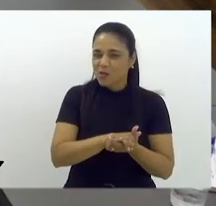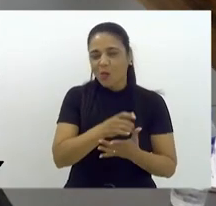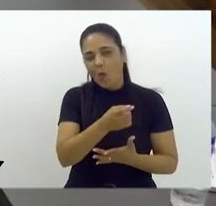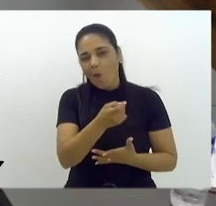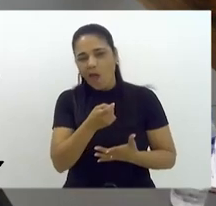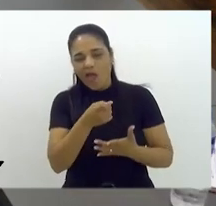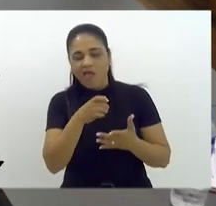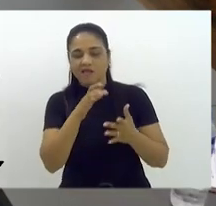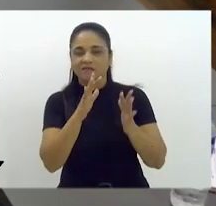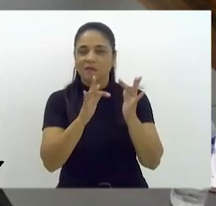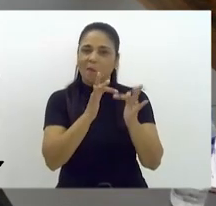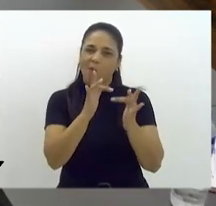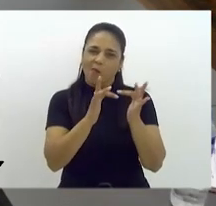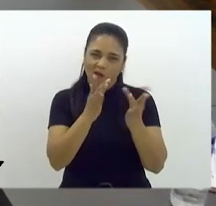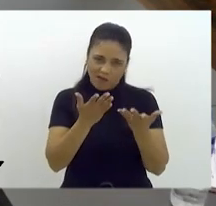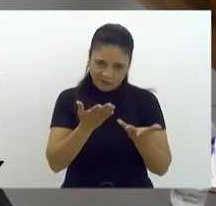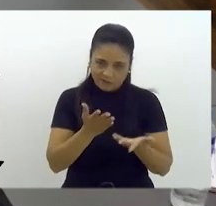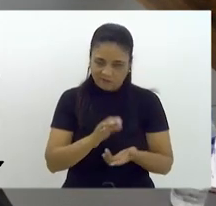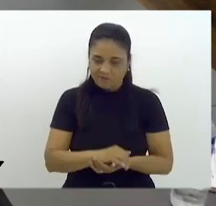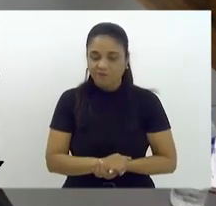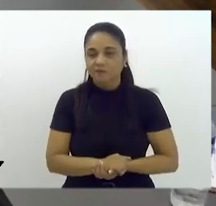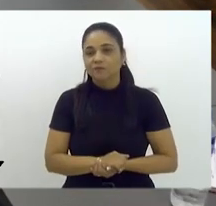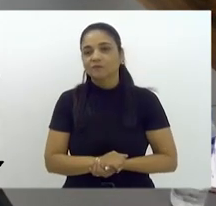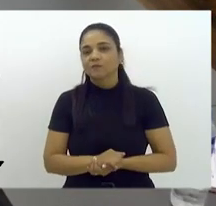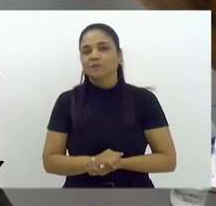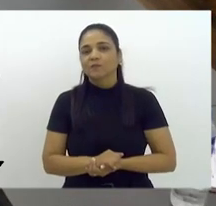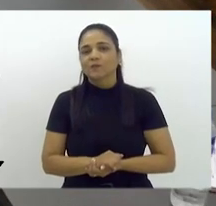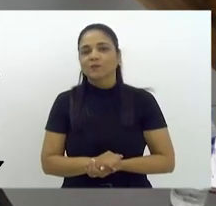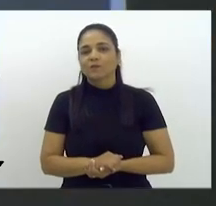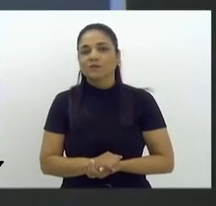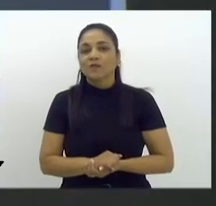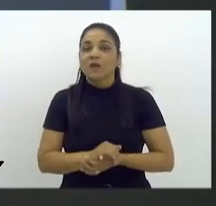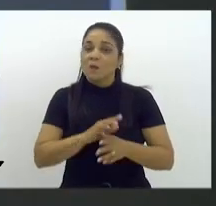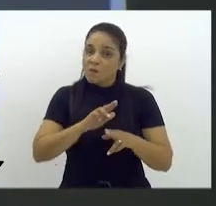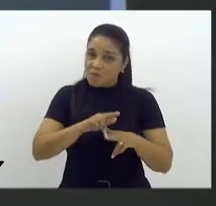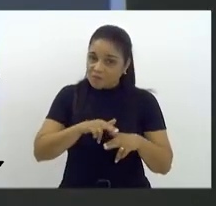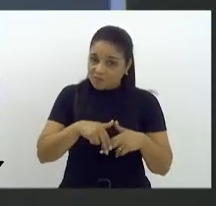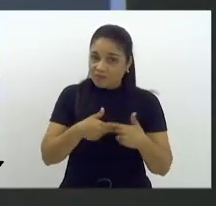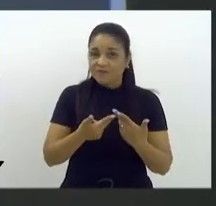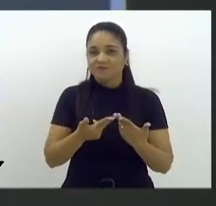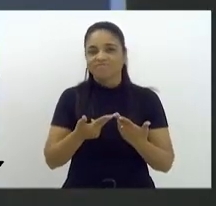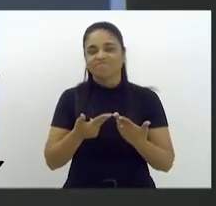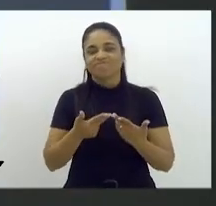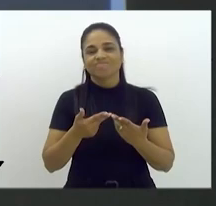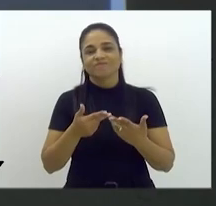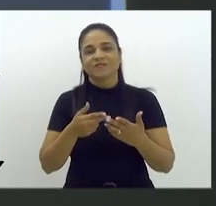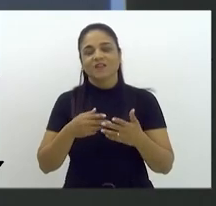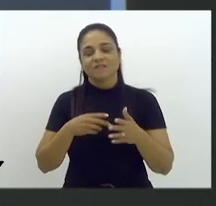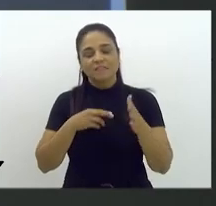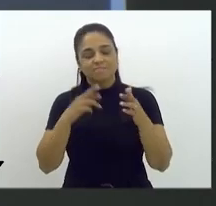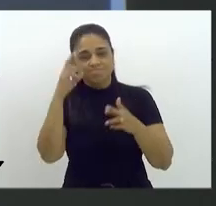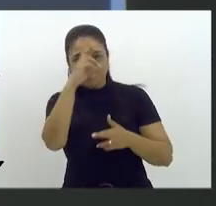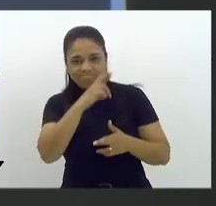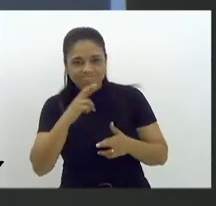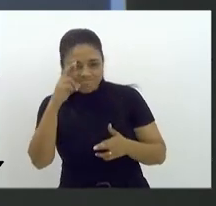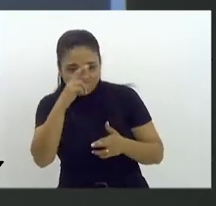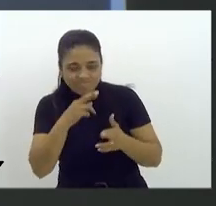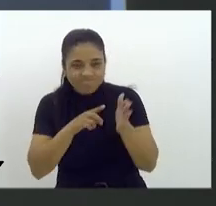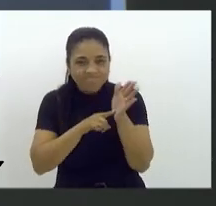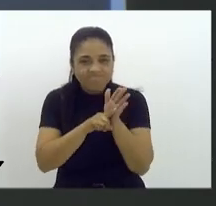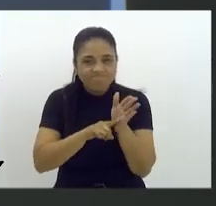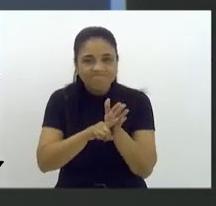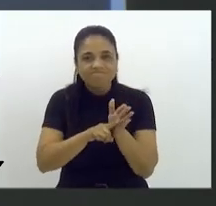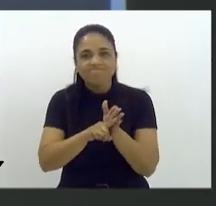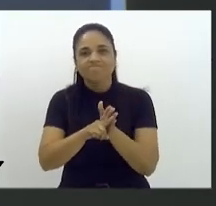é alguém que se relacionou com a vítima então por isso também muitas vezes não desenvolvemos a investigação mais adequada Mas